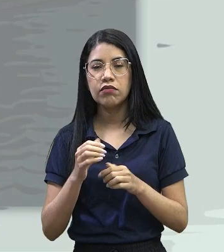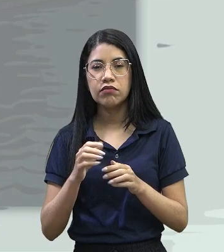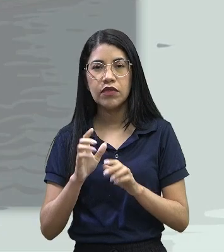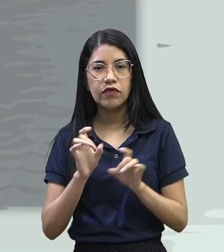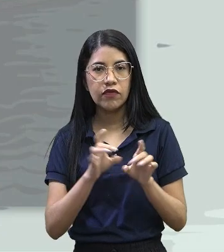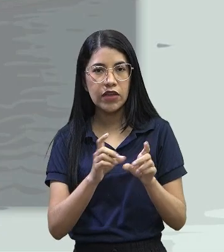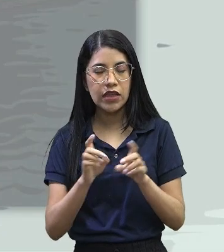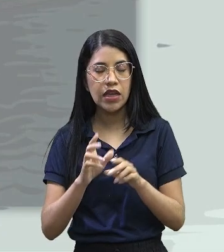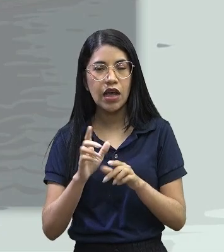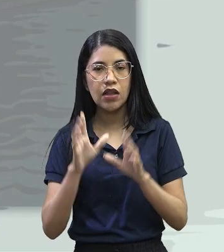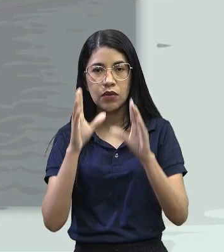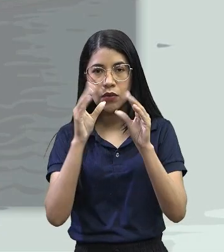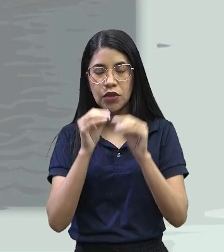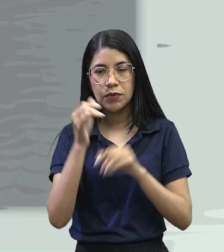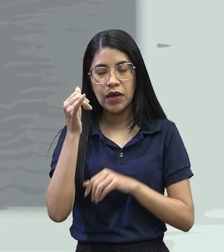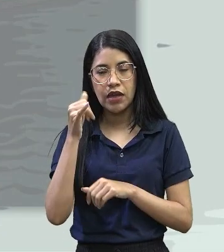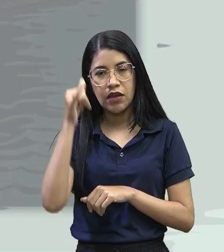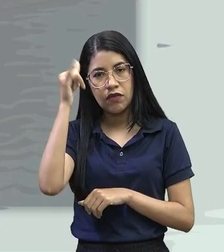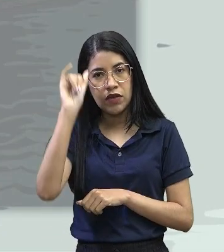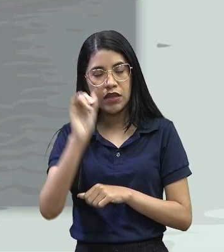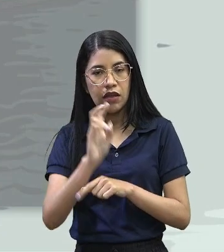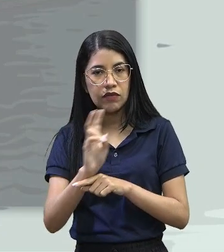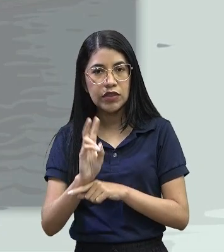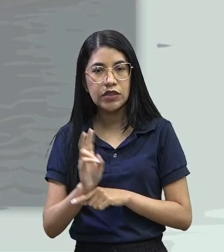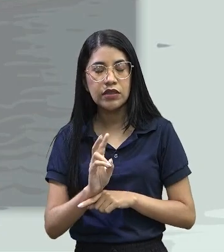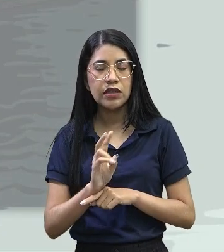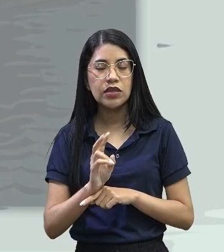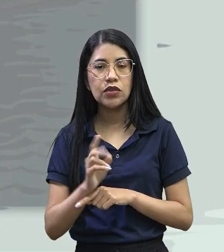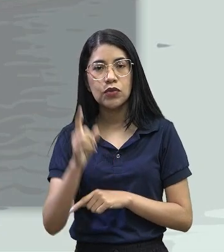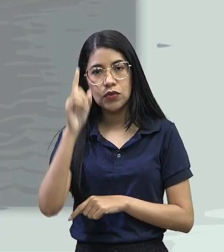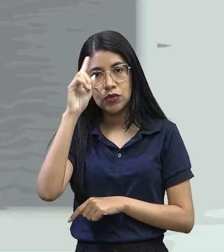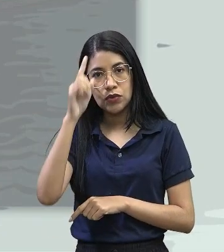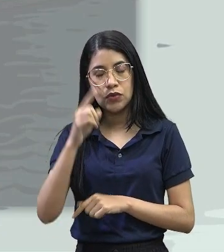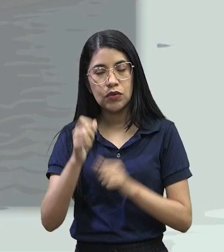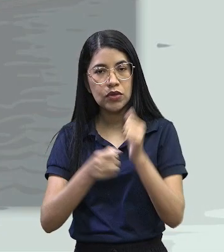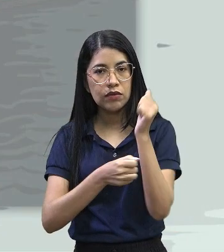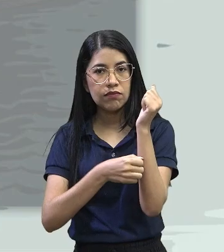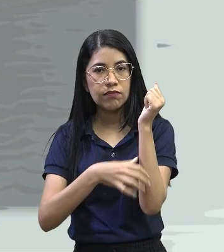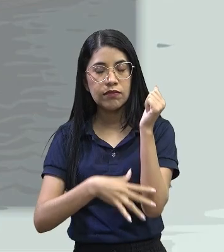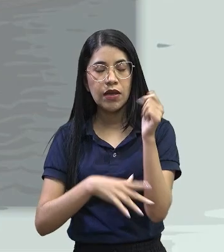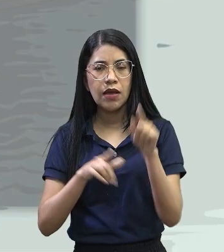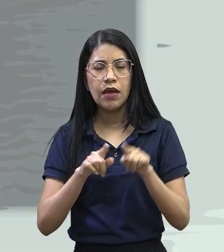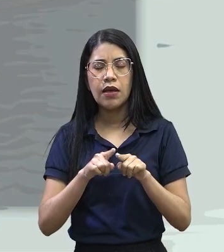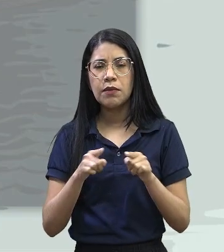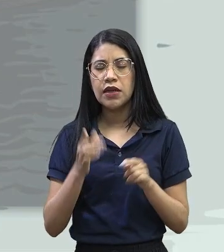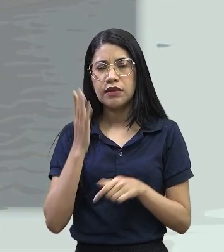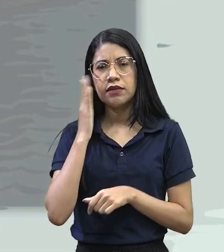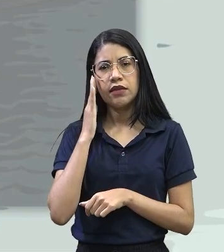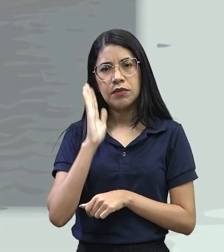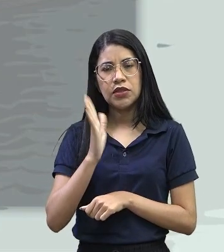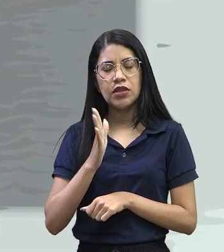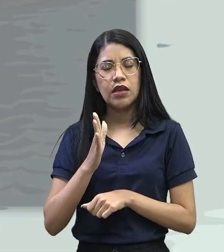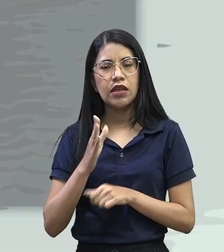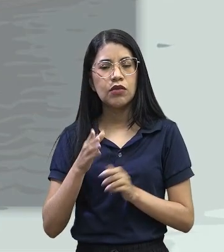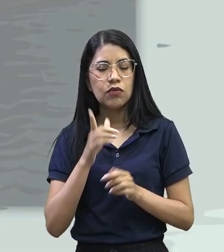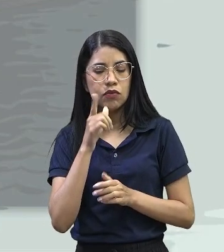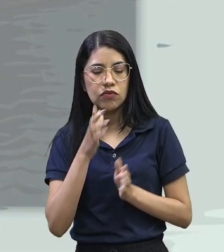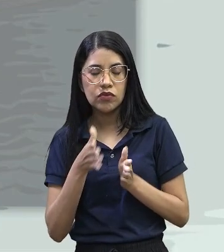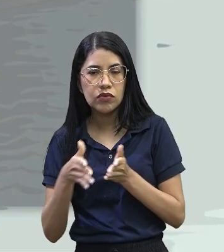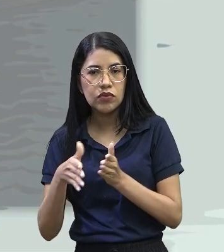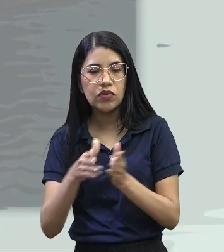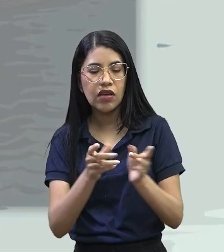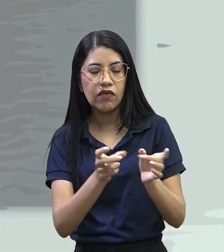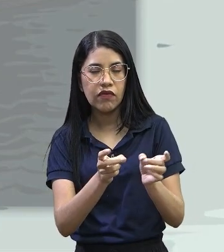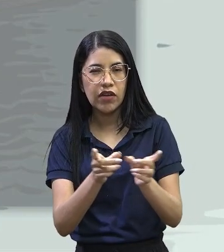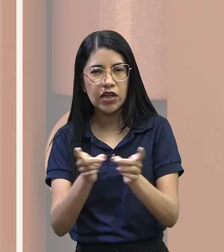visando escapar da vigilância dos proprietários de seringa. Mas, professor, a gente sabe que o regatão era um comerciante dos rios. Basicamente,